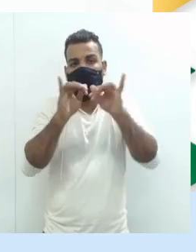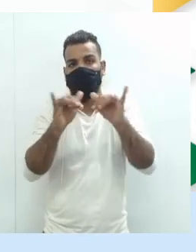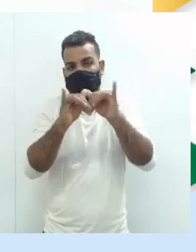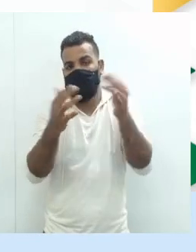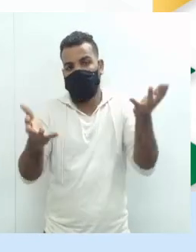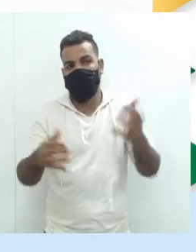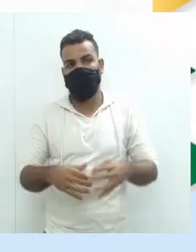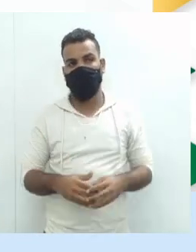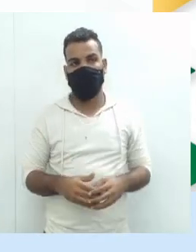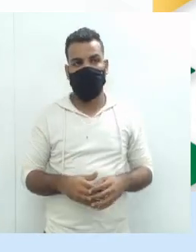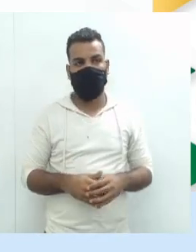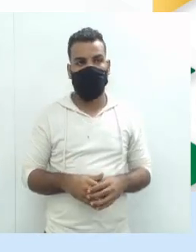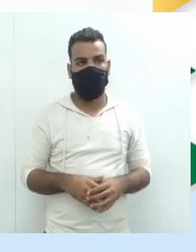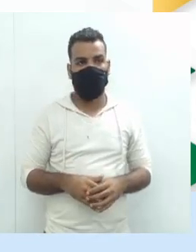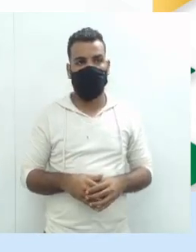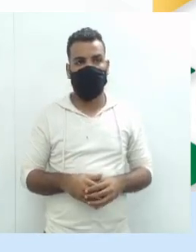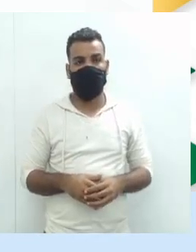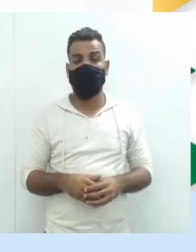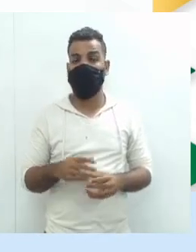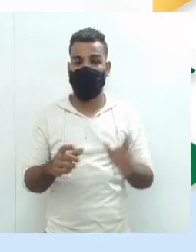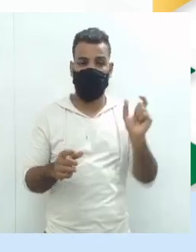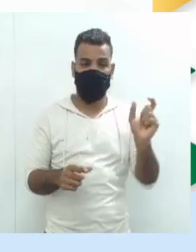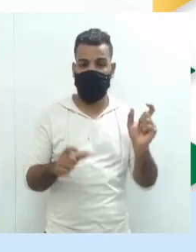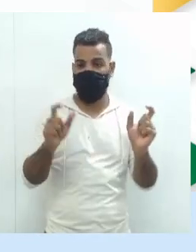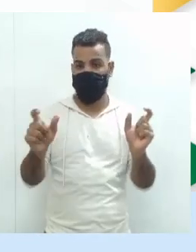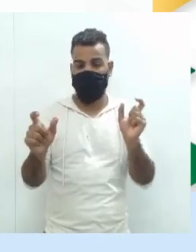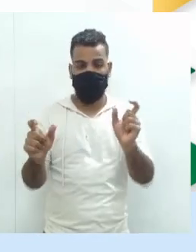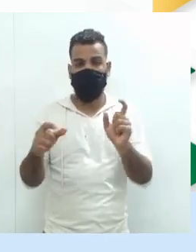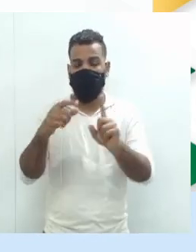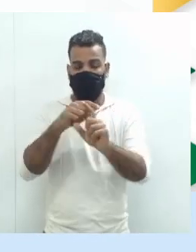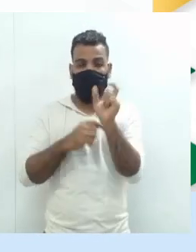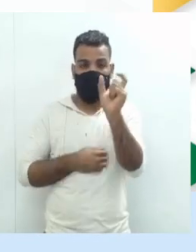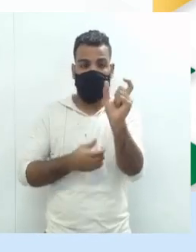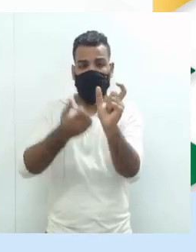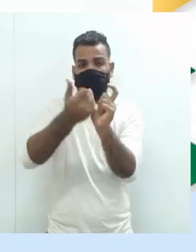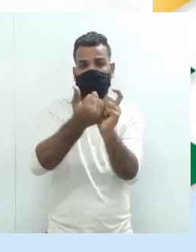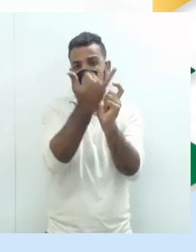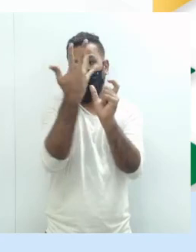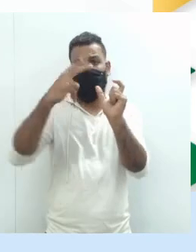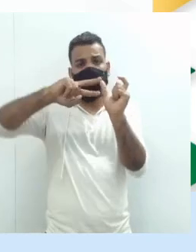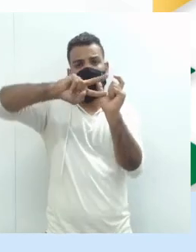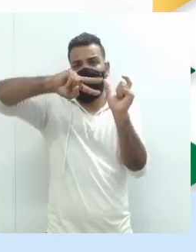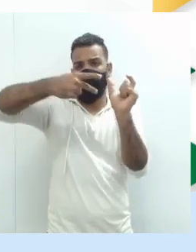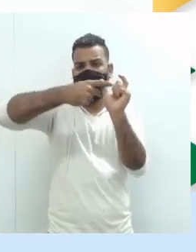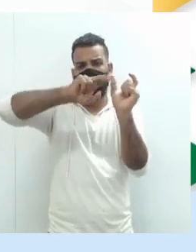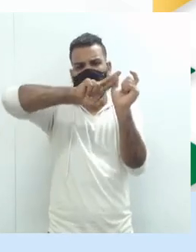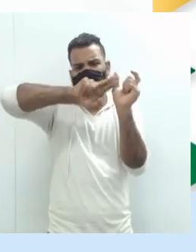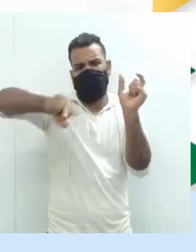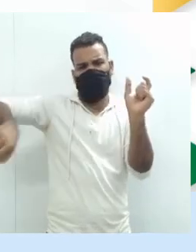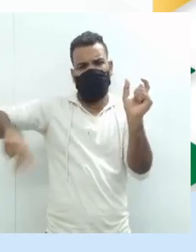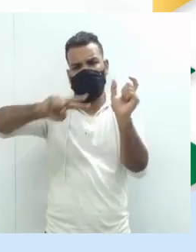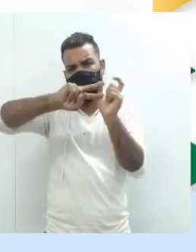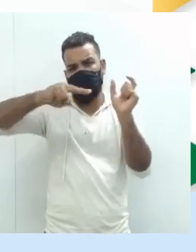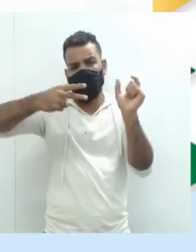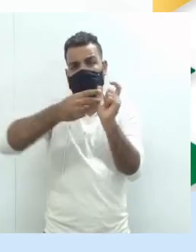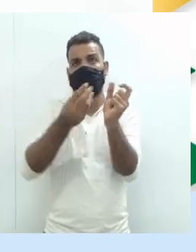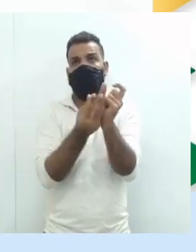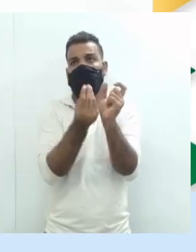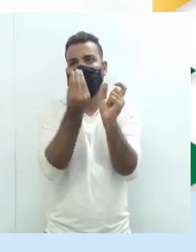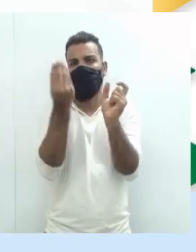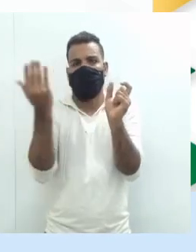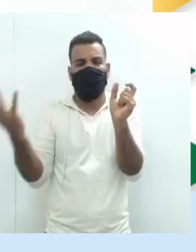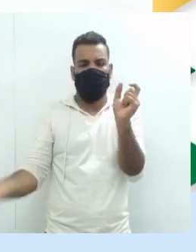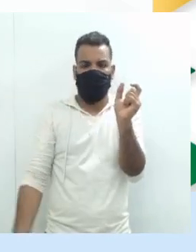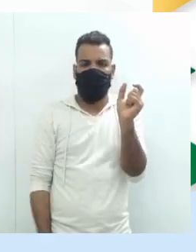publicidade. A polissemia também, que é a variedade de sentidos em torno de uma palavra que pode ter